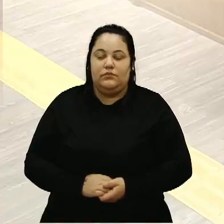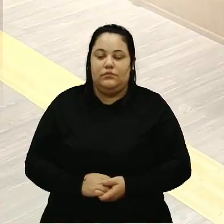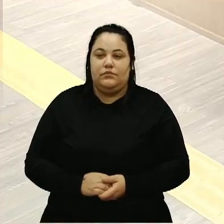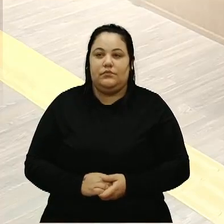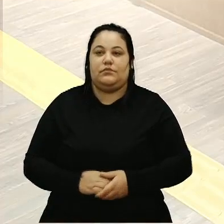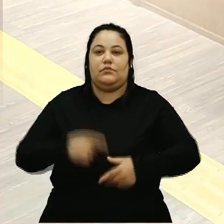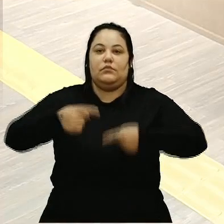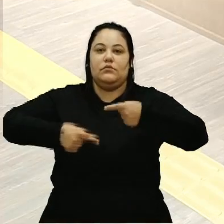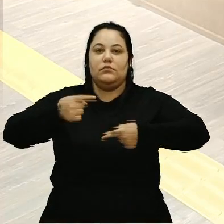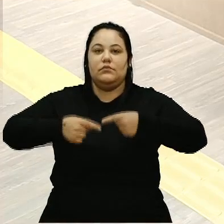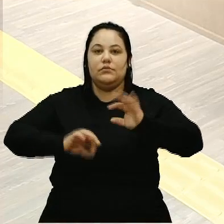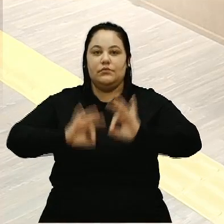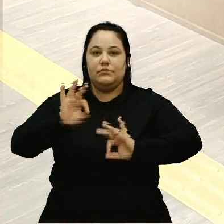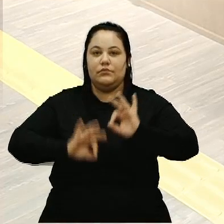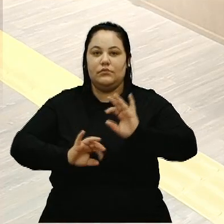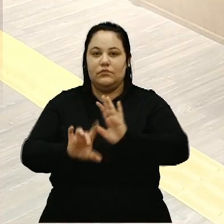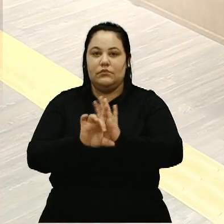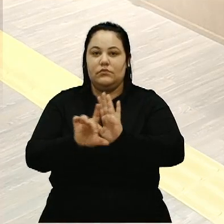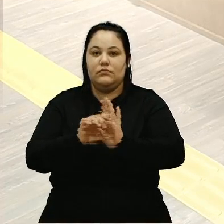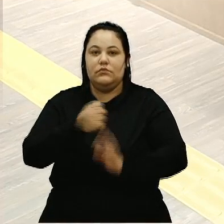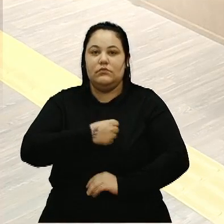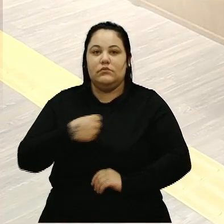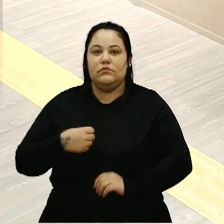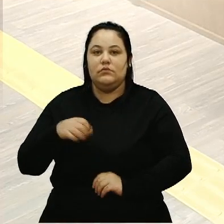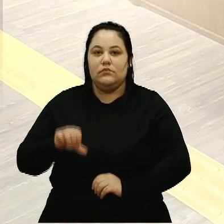discussão o projeto de lei número